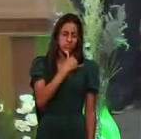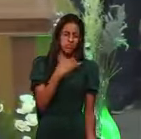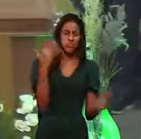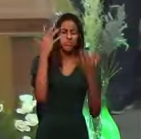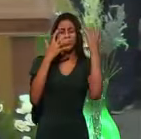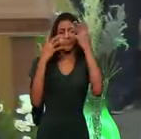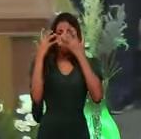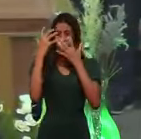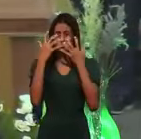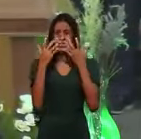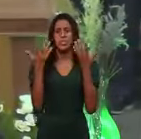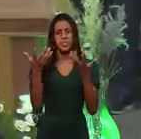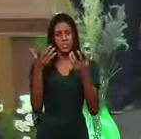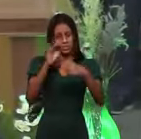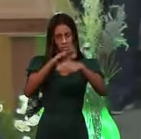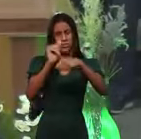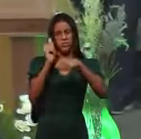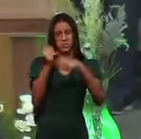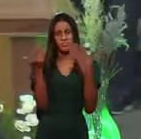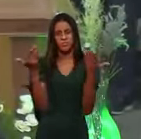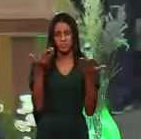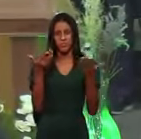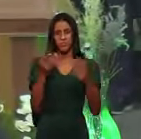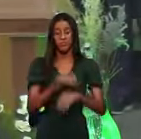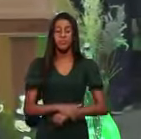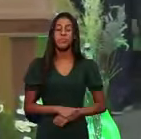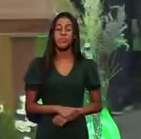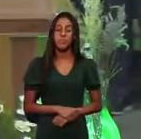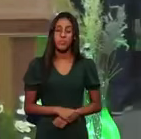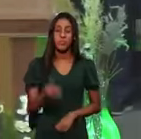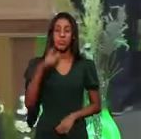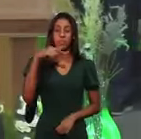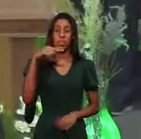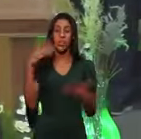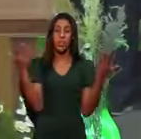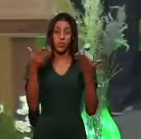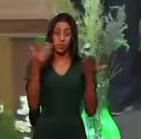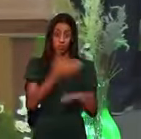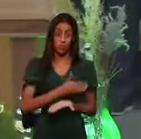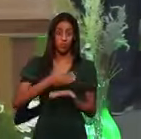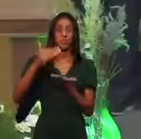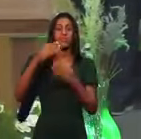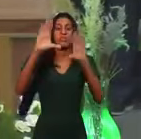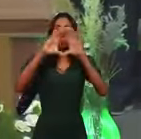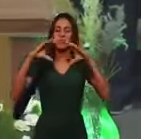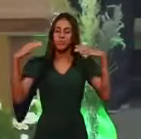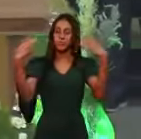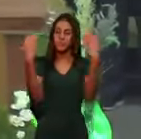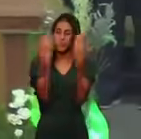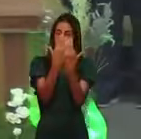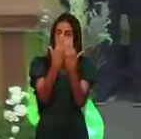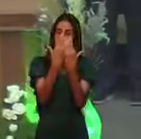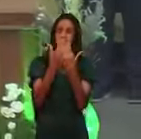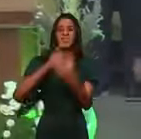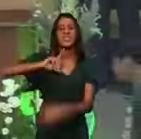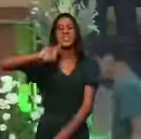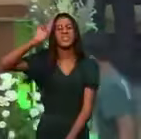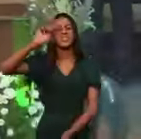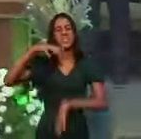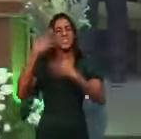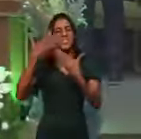está com a alma abatida. Vocês estão começando um congresso. E Deus quer falar com